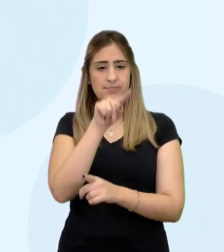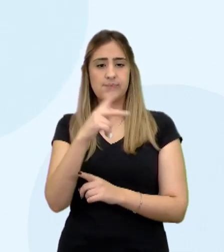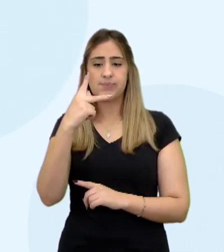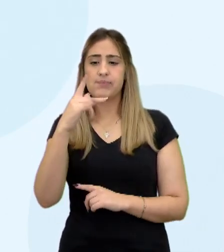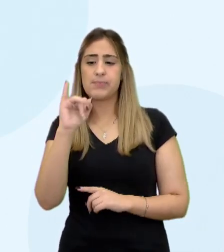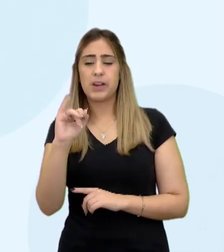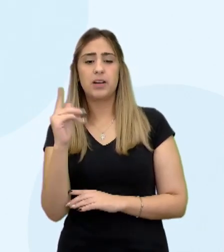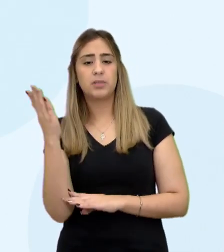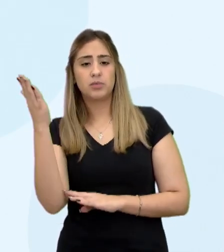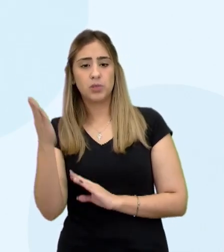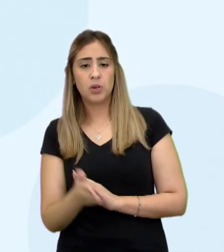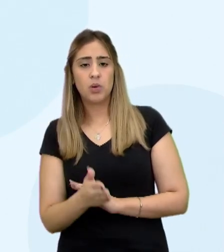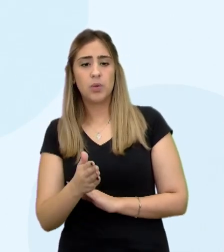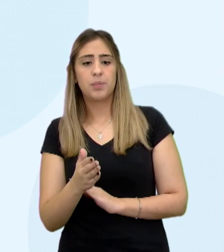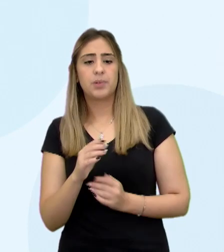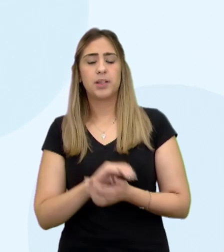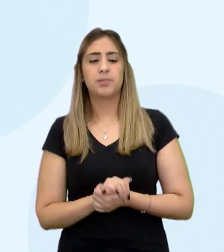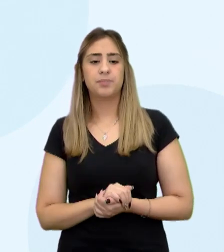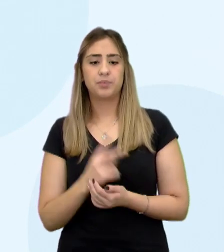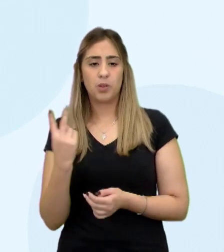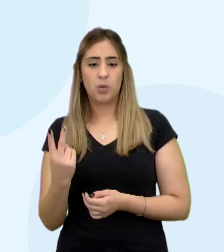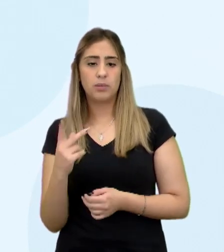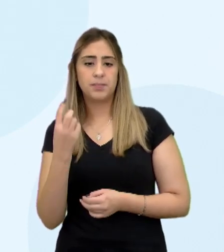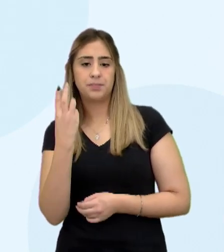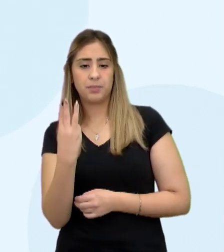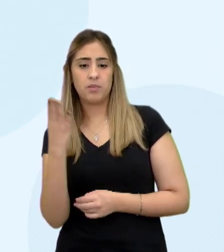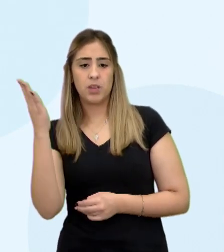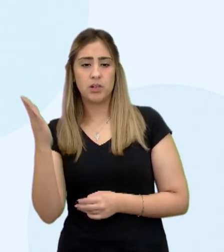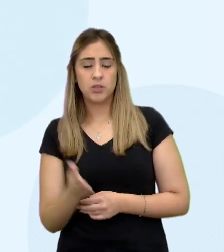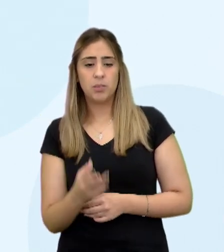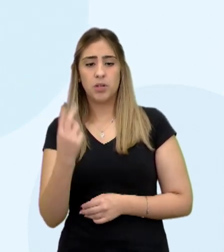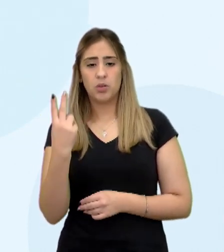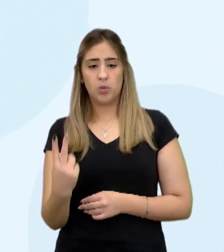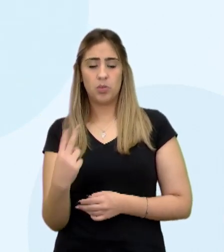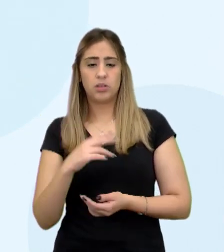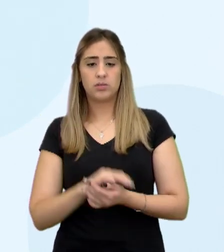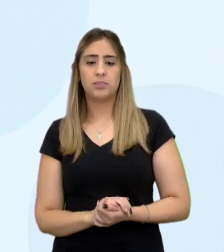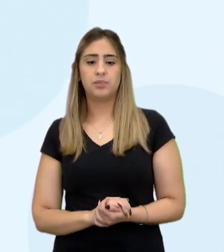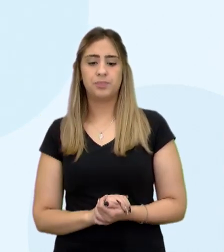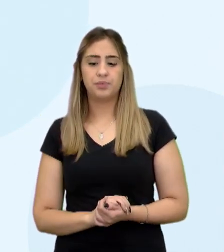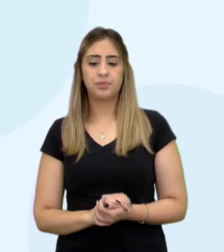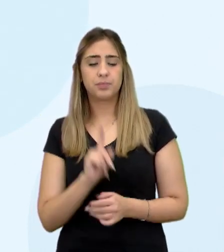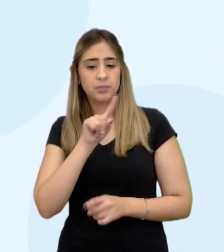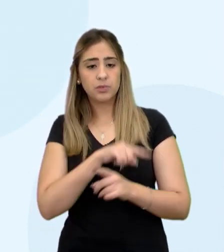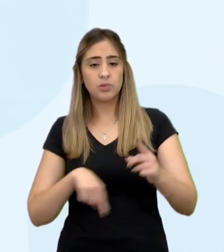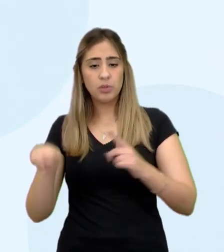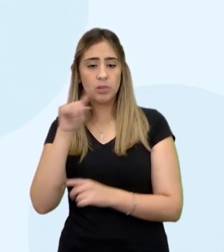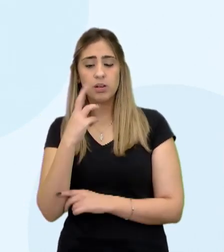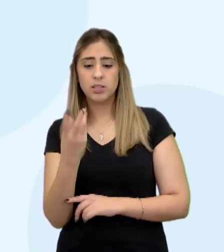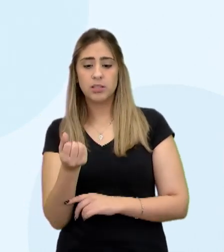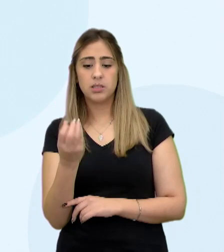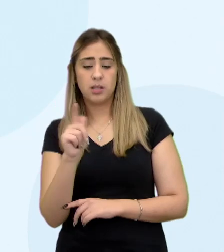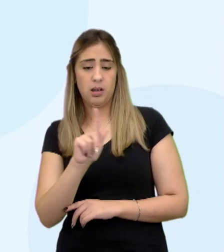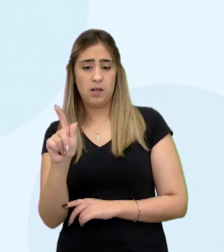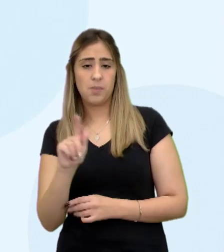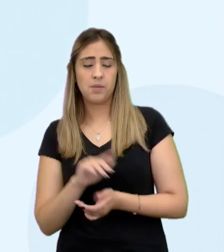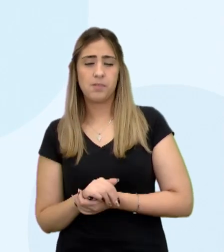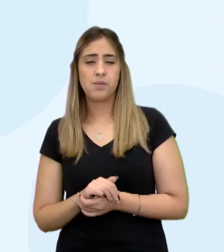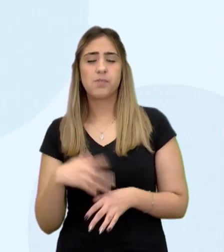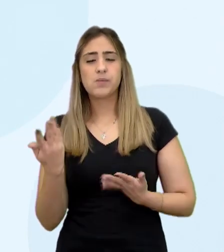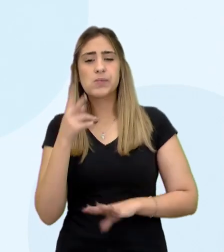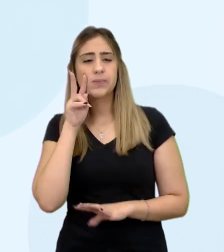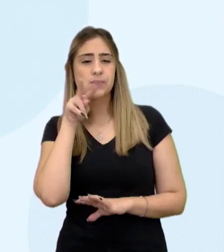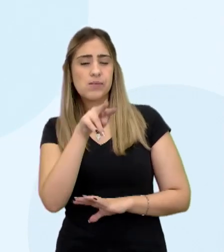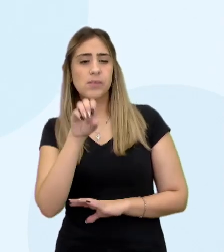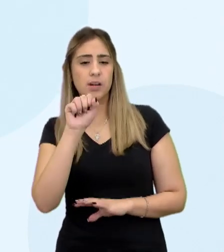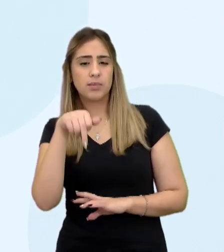sobre 2, tem o π radianos, 3π sobre 2 e 2π, que é a volta completa, os 360 graus. E quando a gente